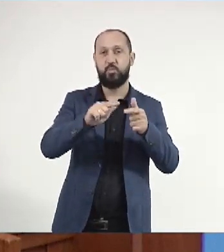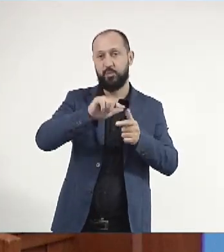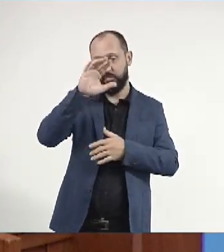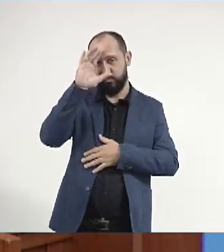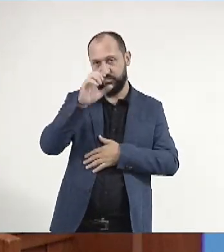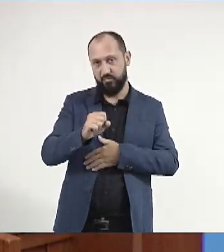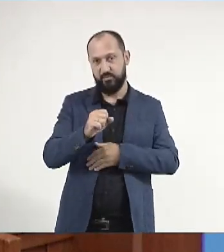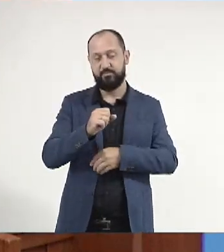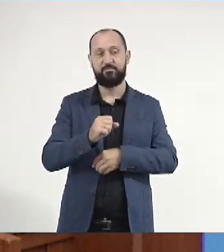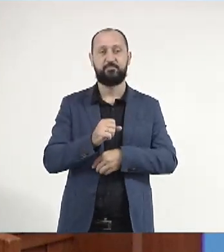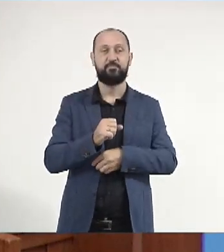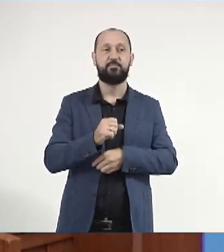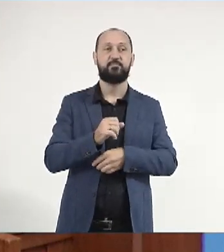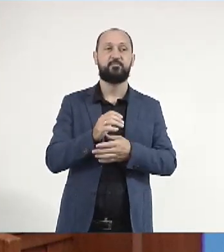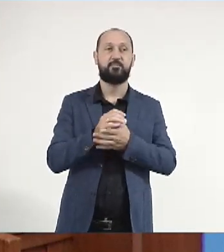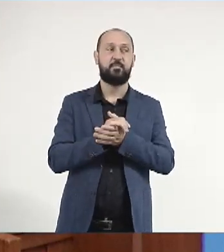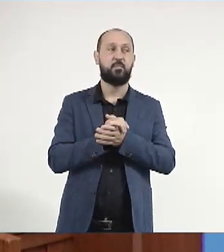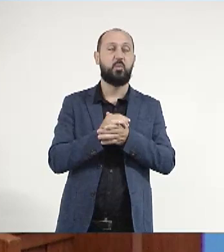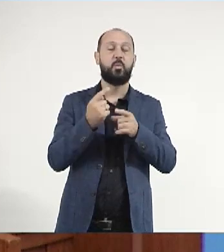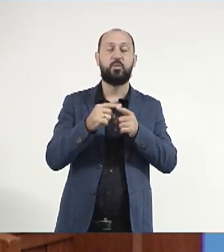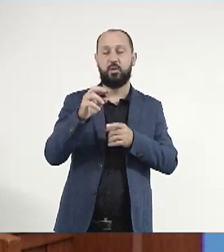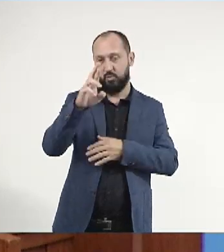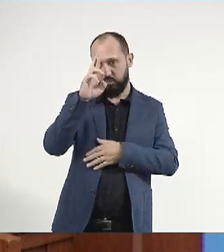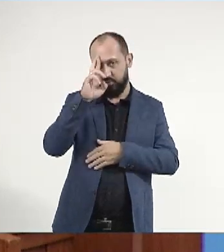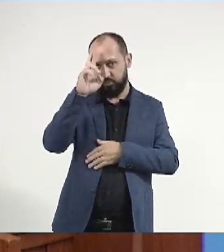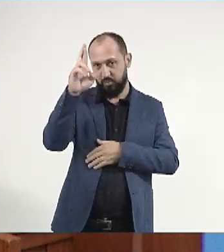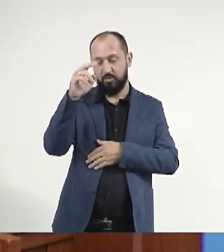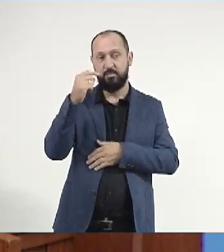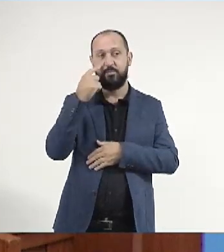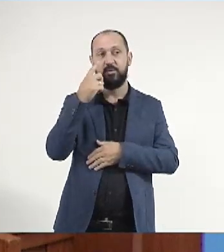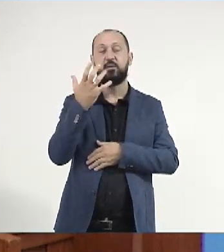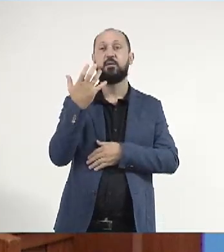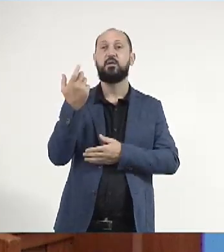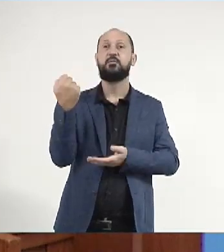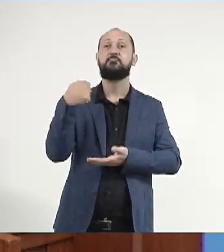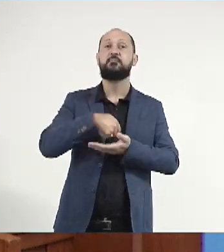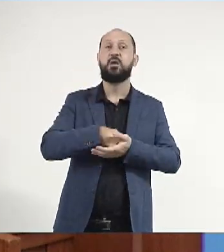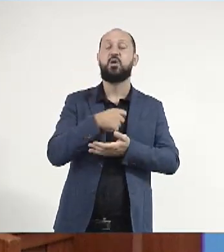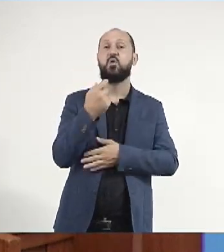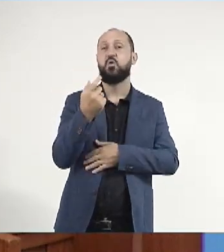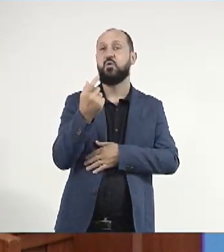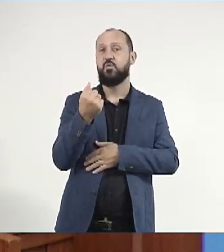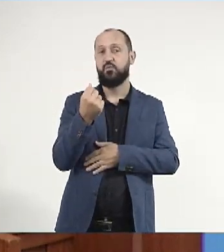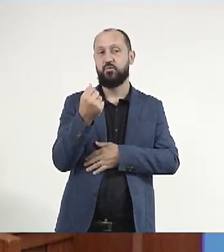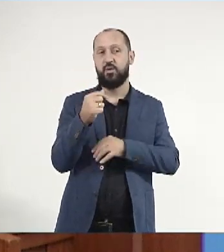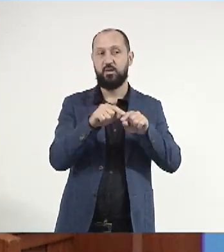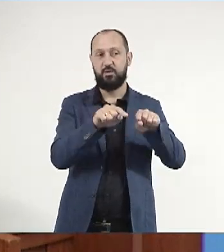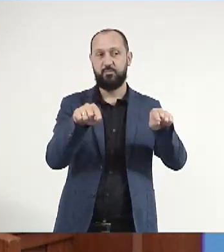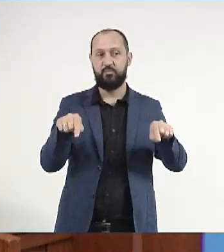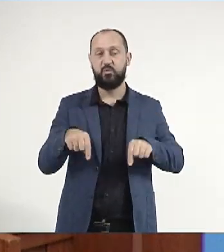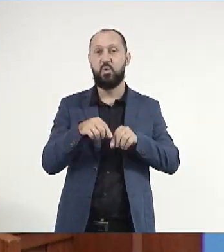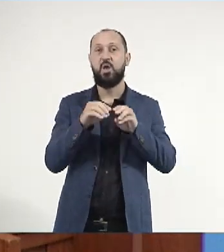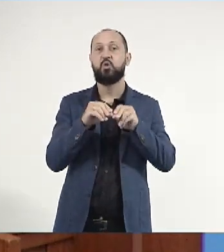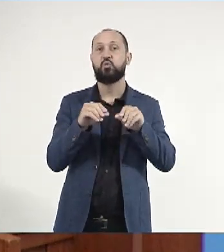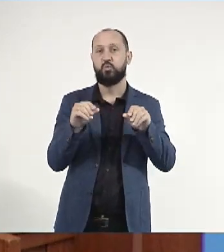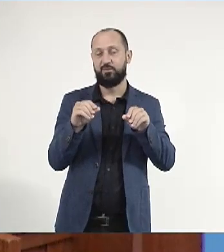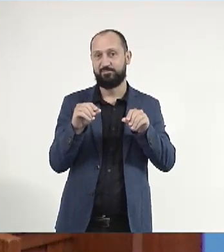isso, porque os proprietários reivindicam o pagamento do valor da terra nua.